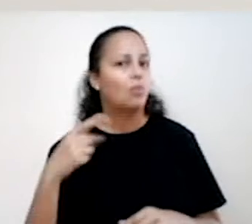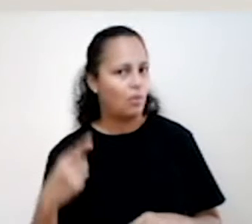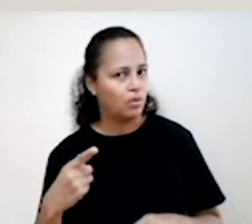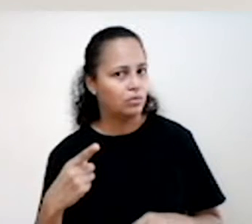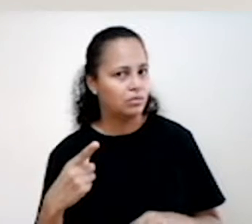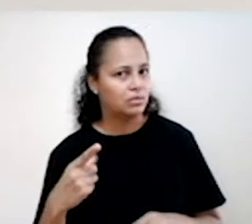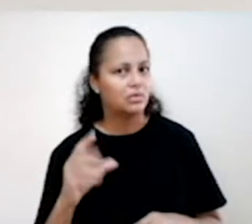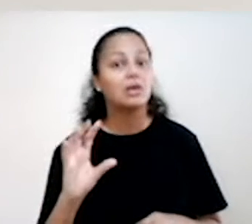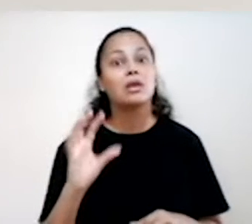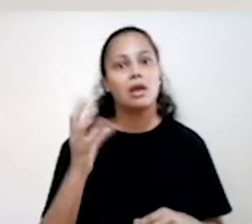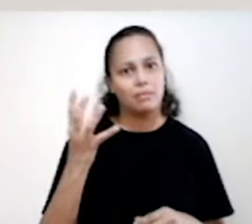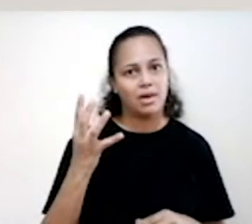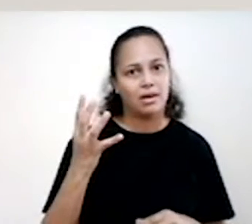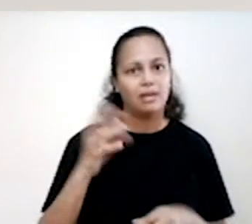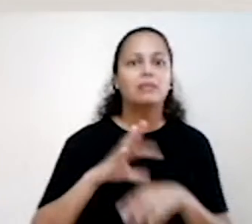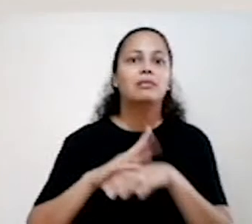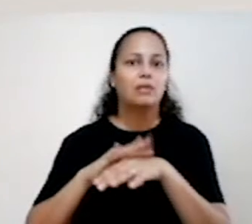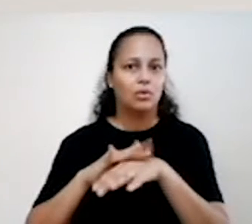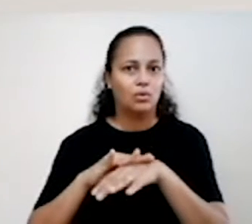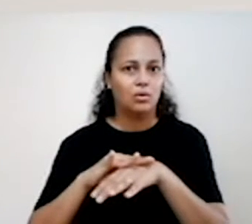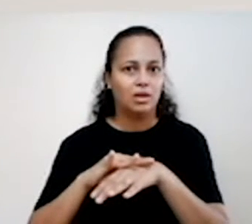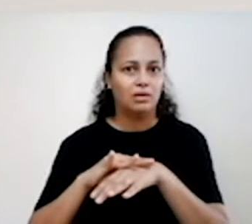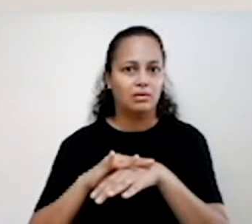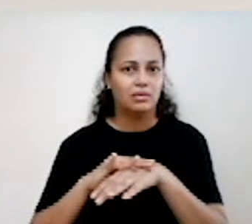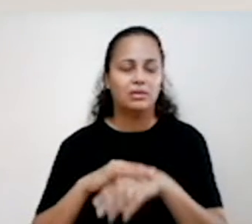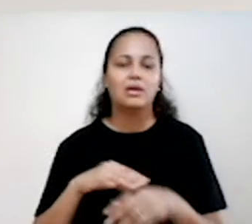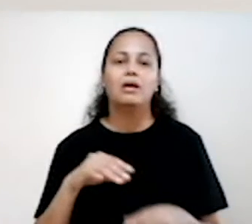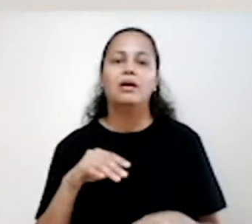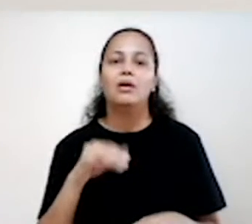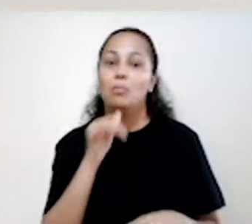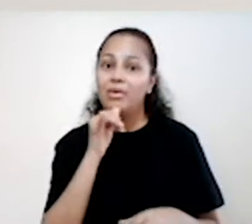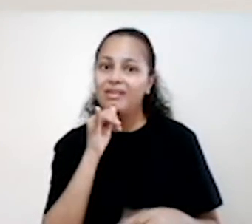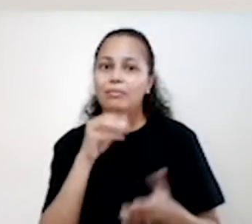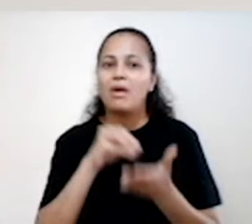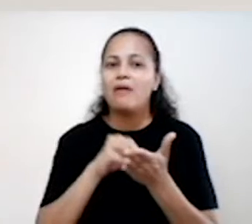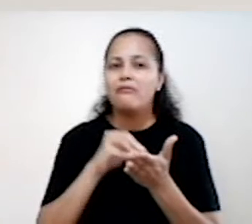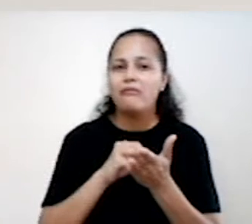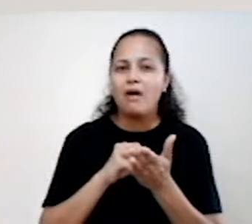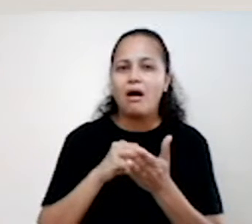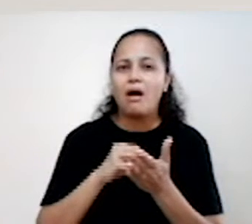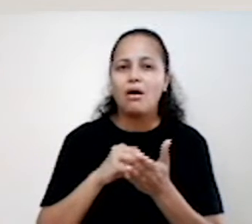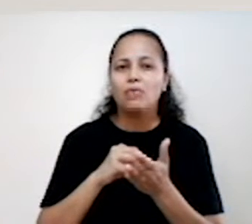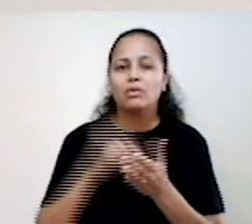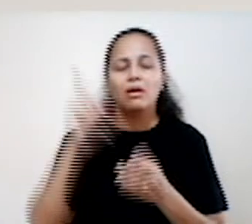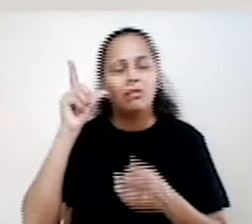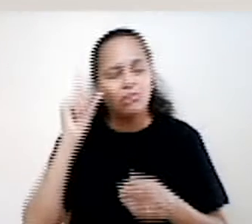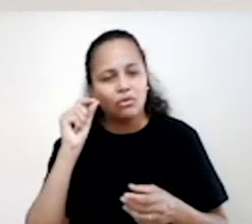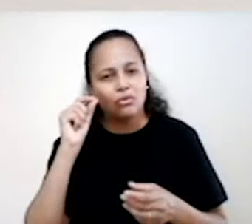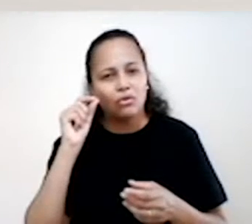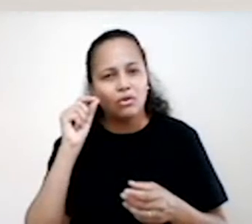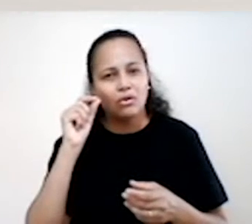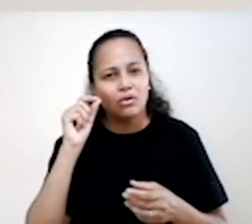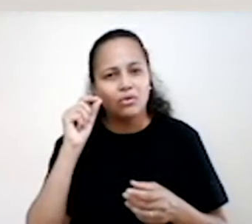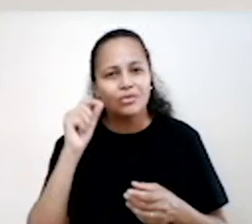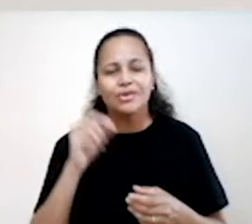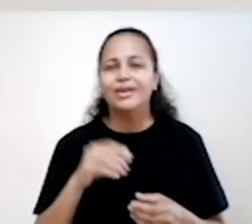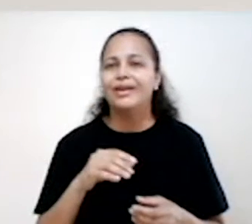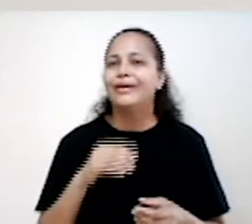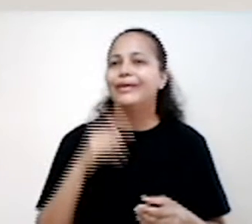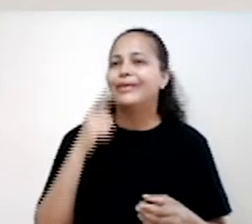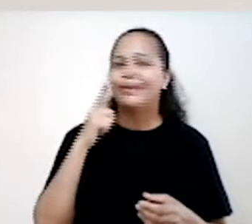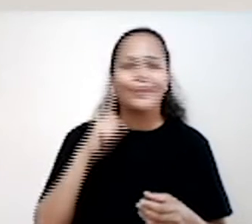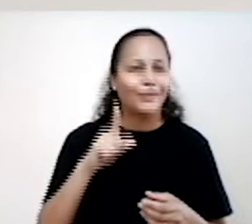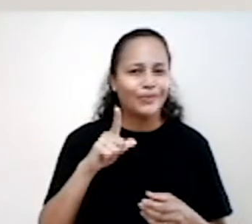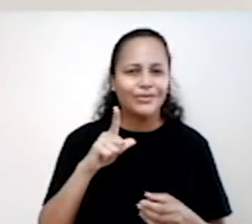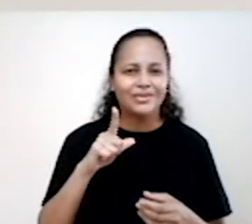também aparecem na síndrome de burnout, como por exemplo a própria insônia. As pessoas que sofrem com a síndrome de burnout, elas não conseguem ter uma